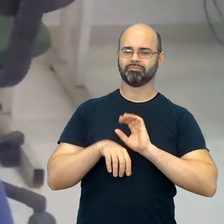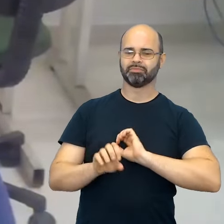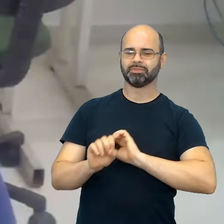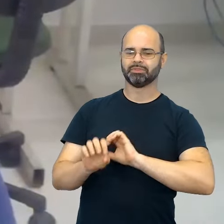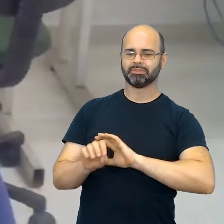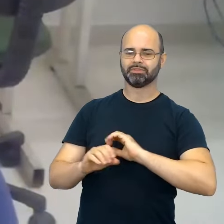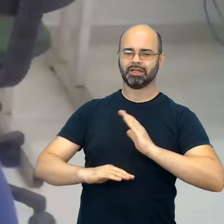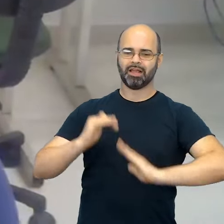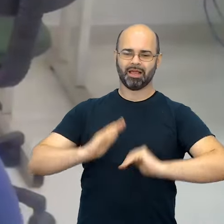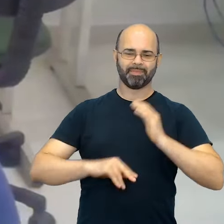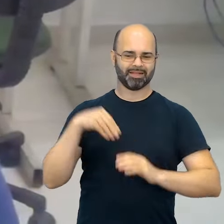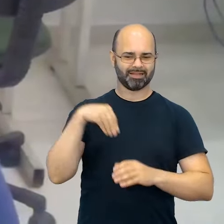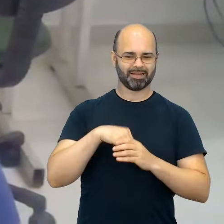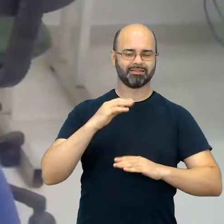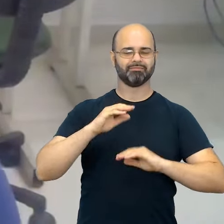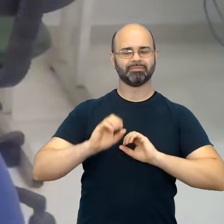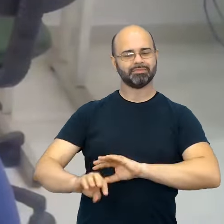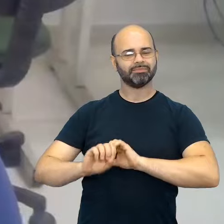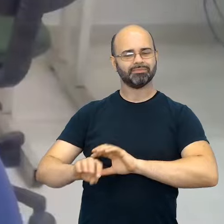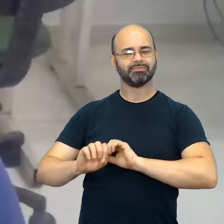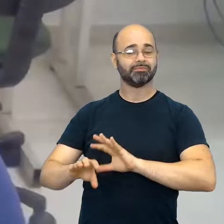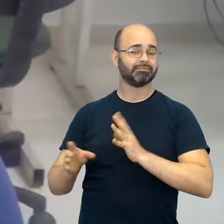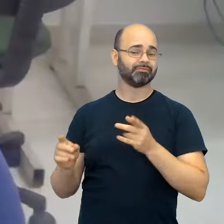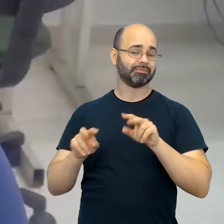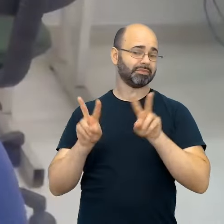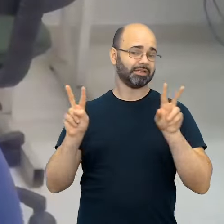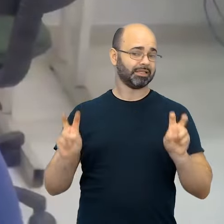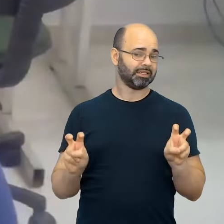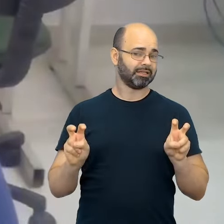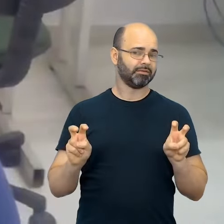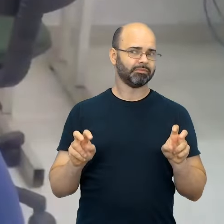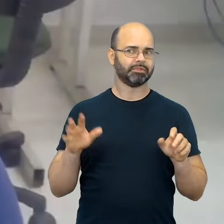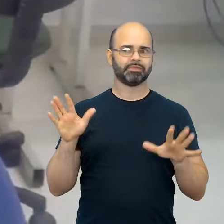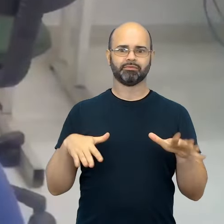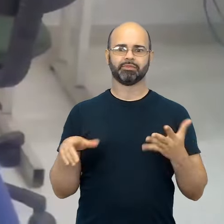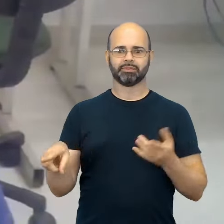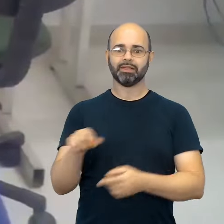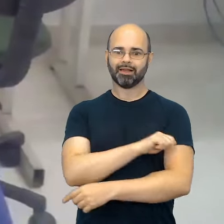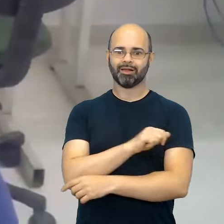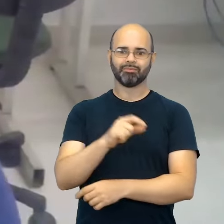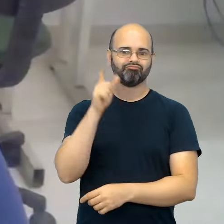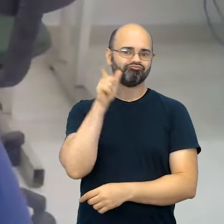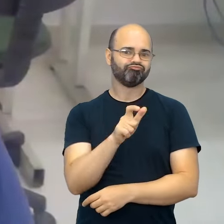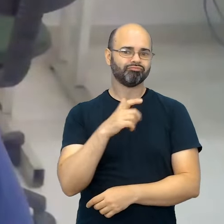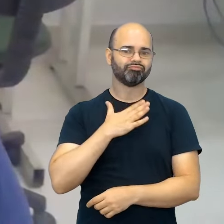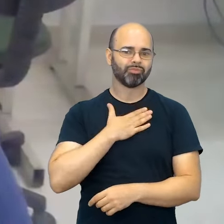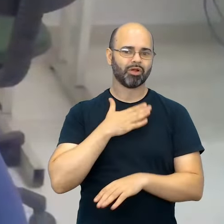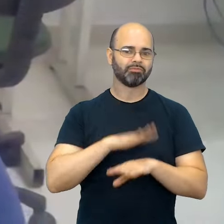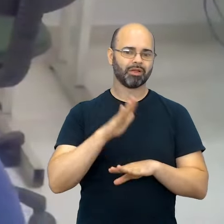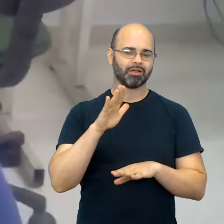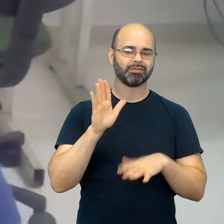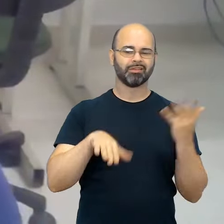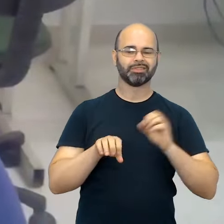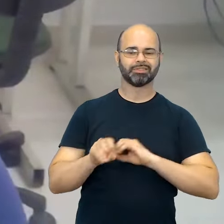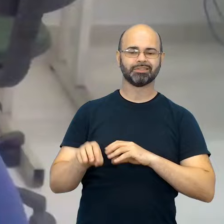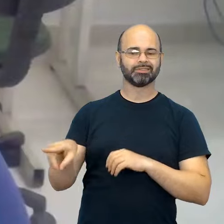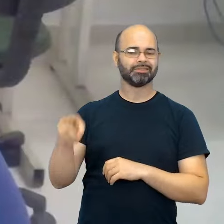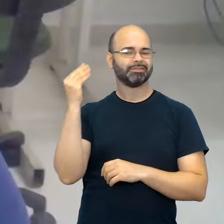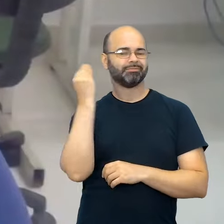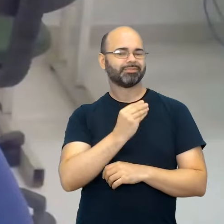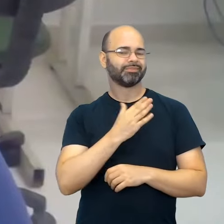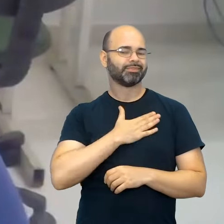nas habilidades, que são os temas que às vezes os alunos gostam mais, às vezes gostam menos, às vezes